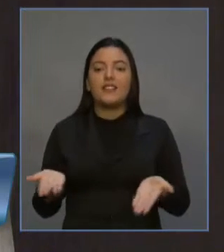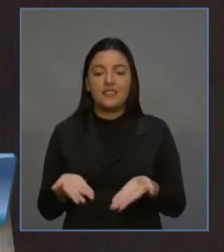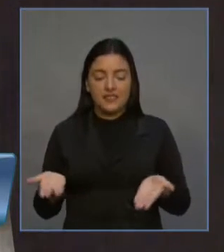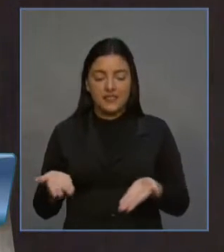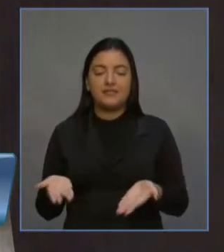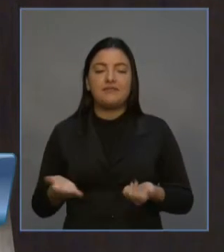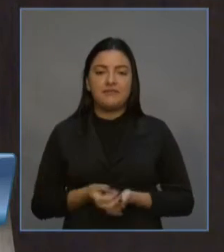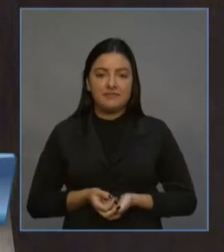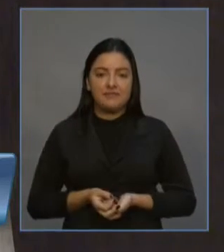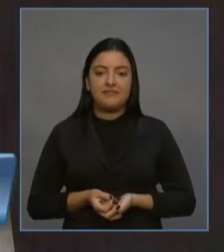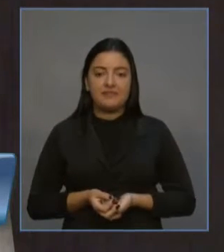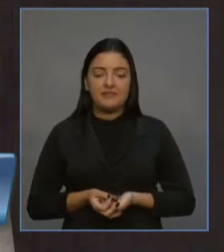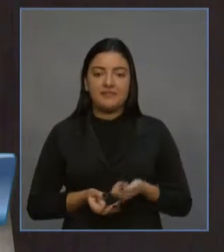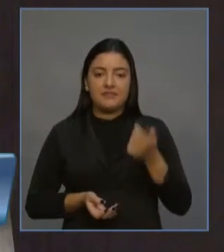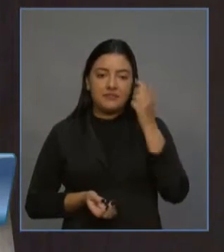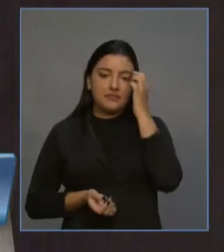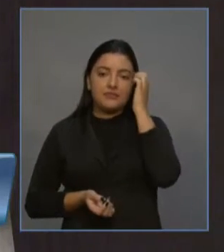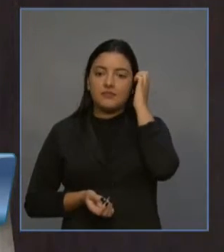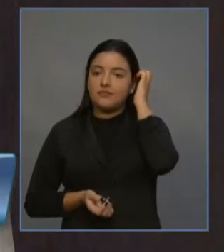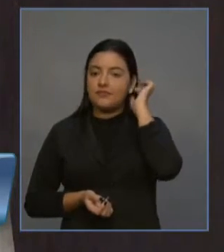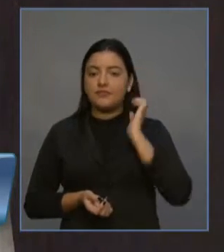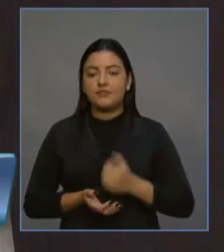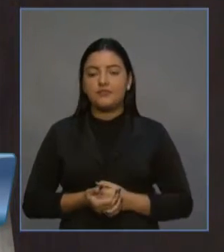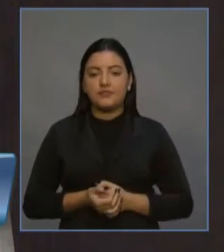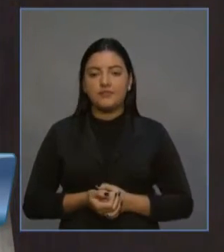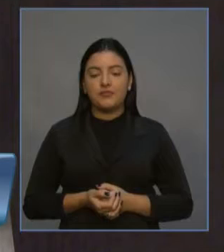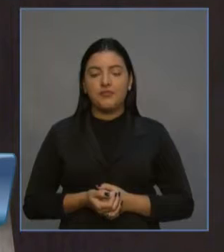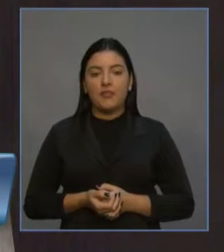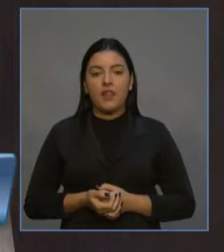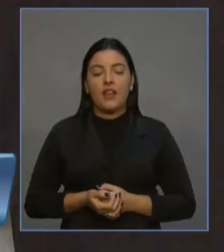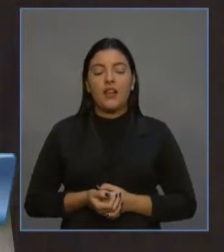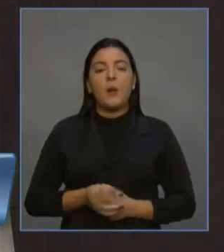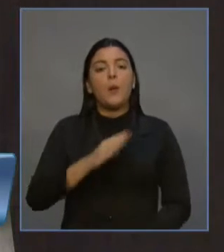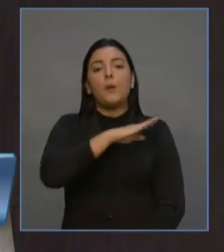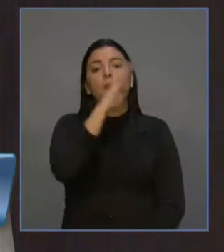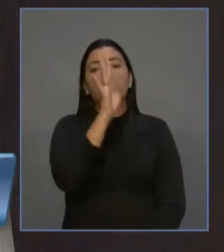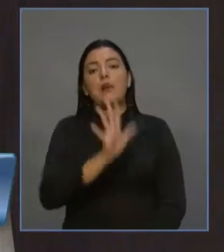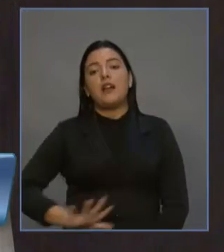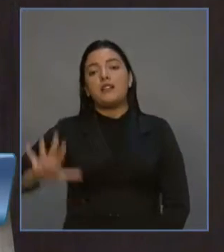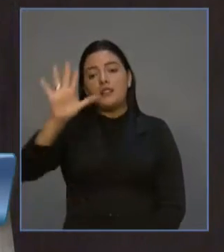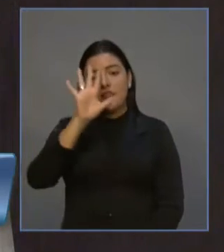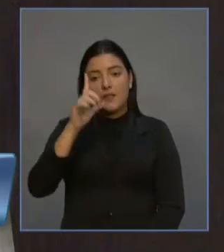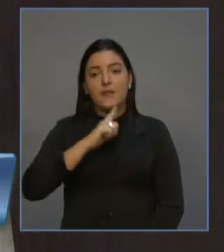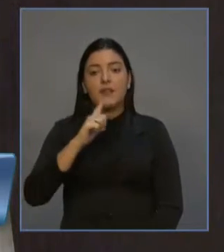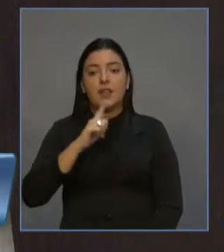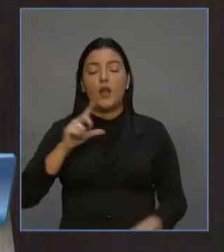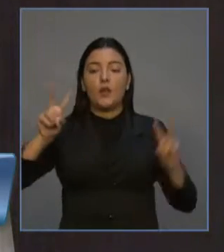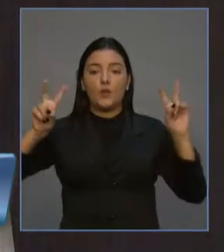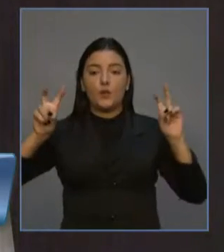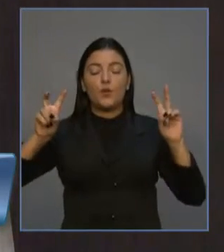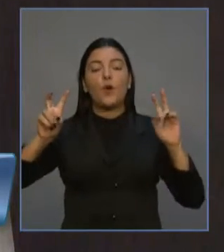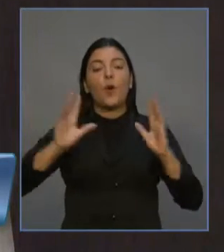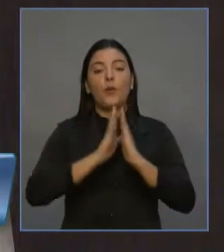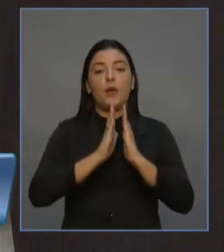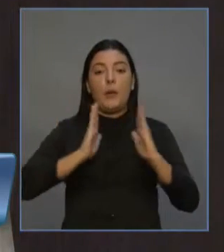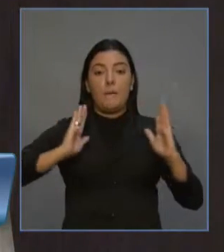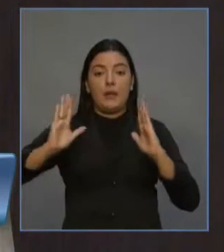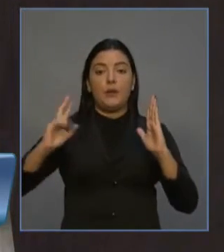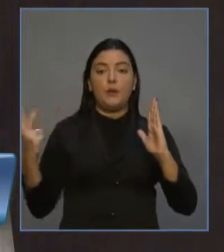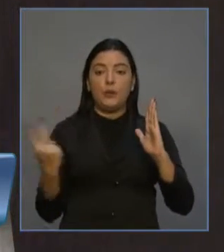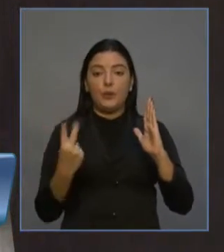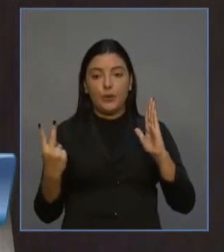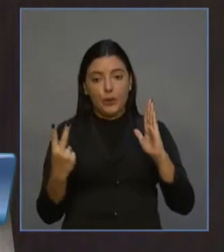à frente da nação brasileira por ocasião desse segundo turno.